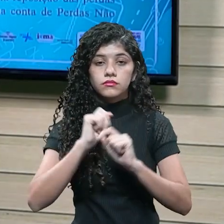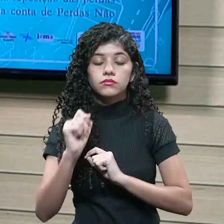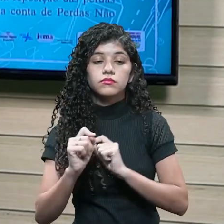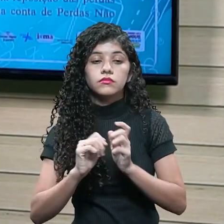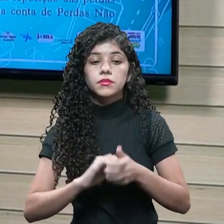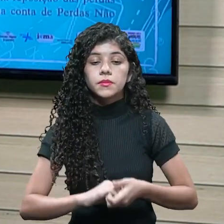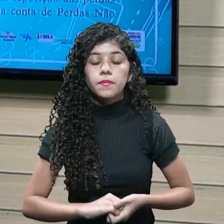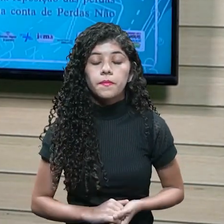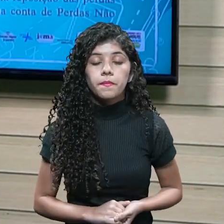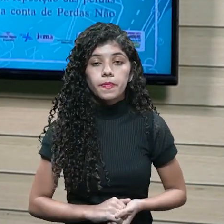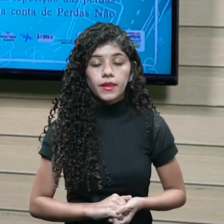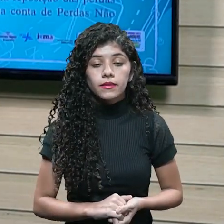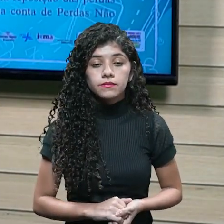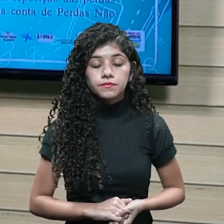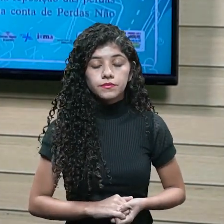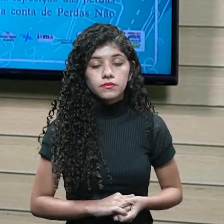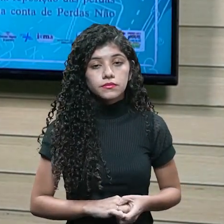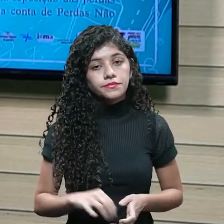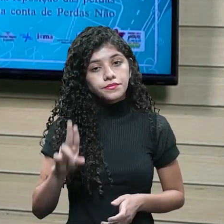investido para ser